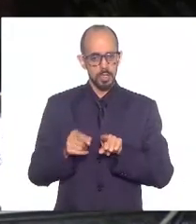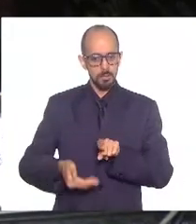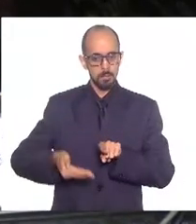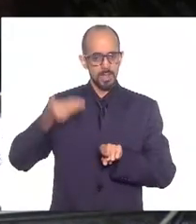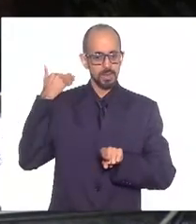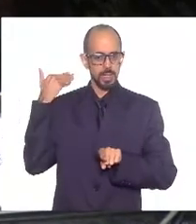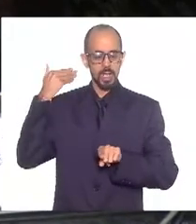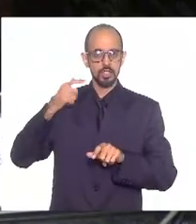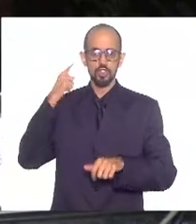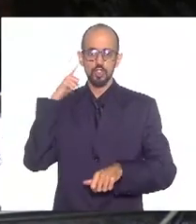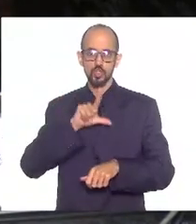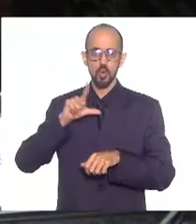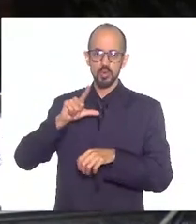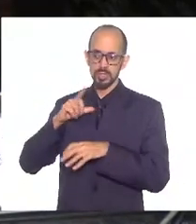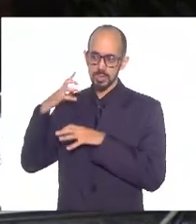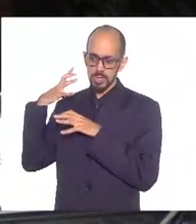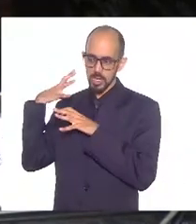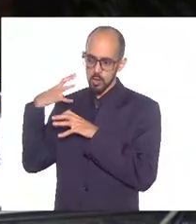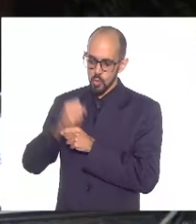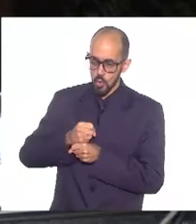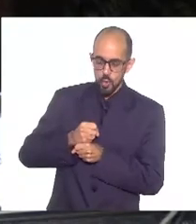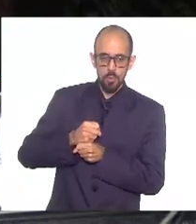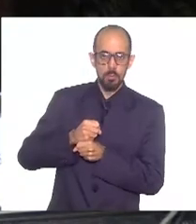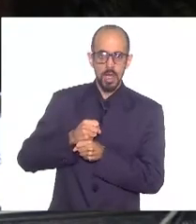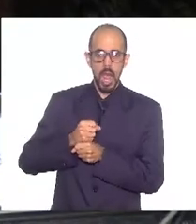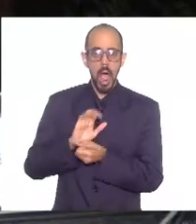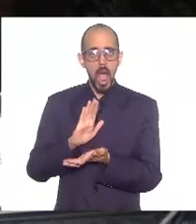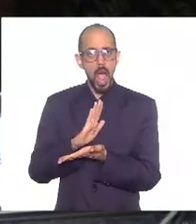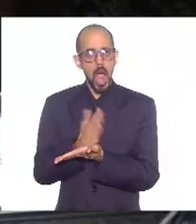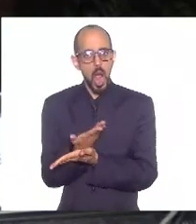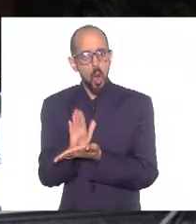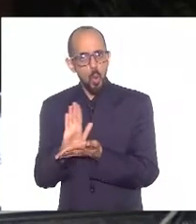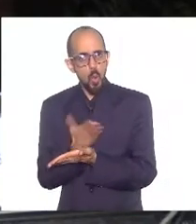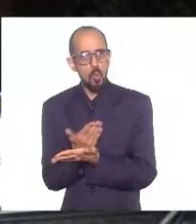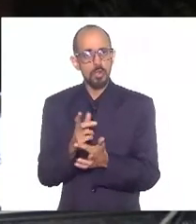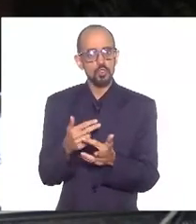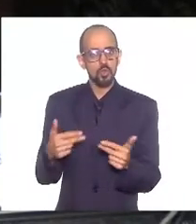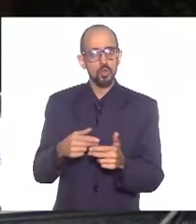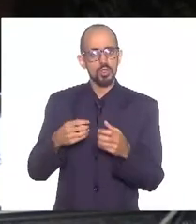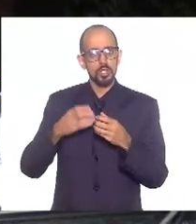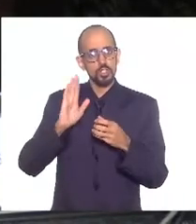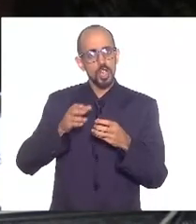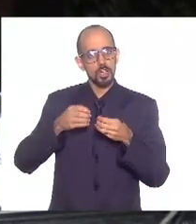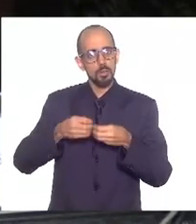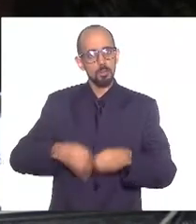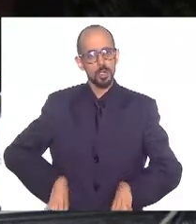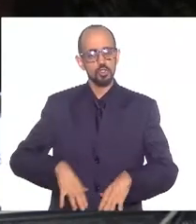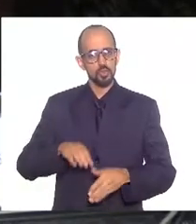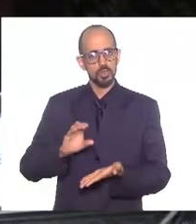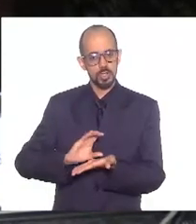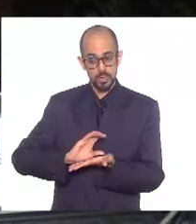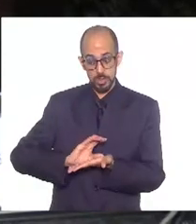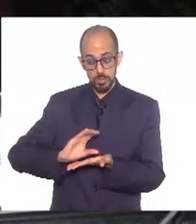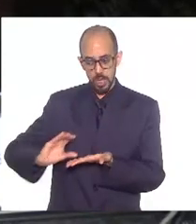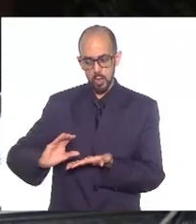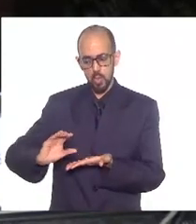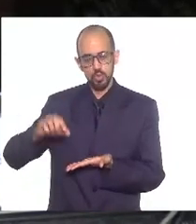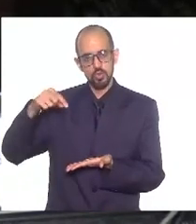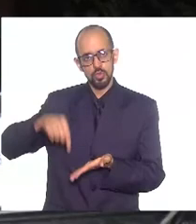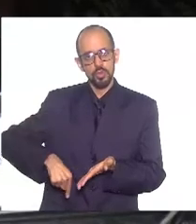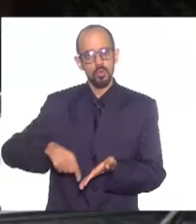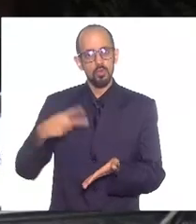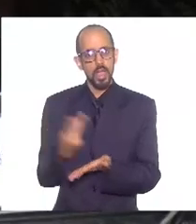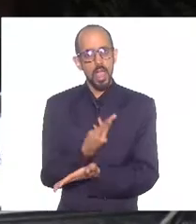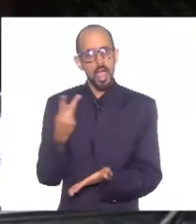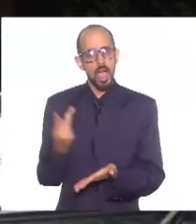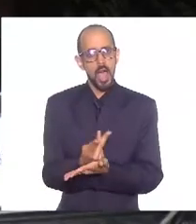recuperar, se não na totalidade, mas grande parte desses recursos que foram tirados indevidamente